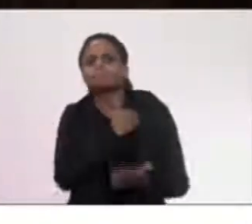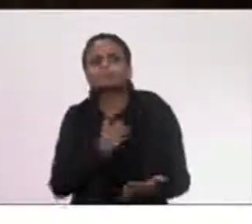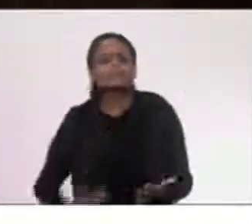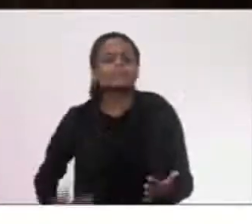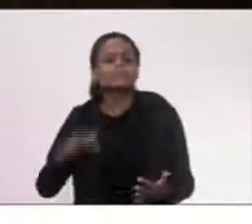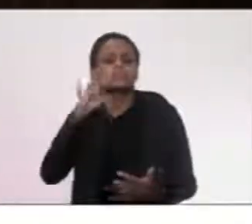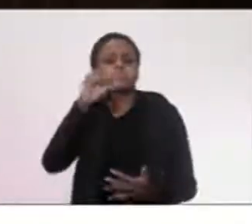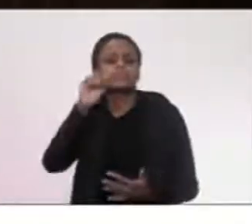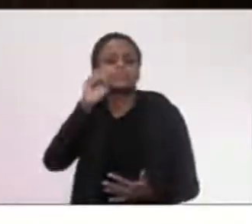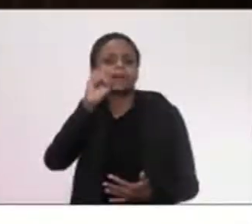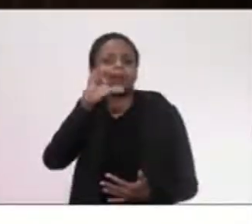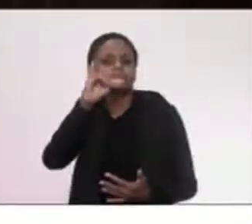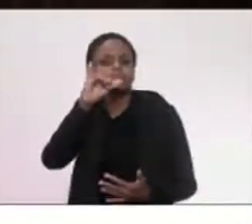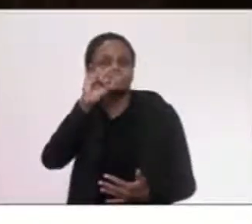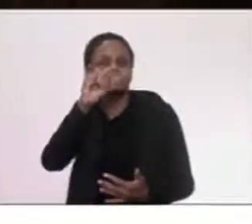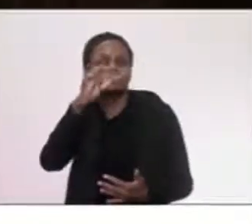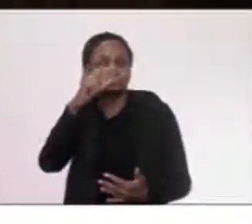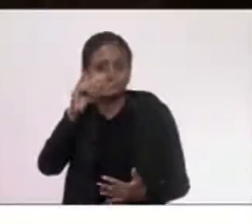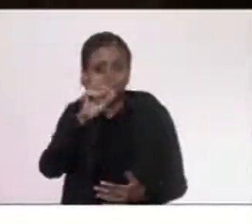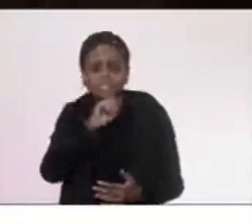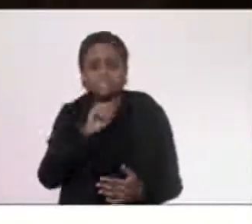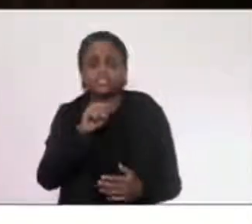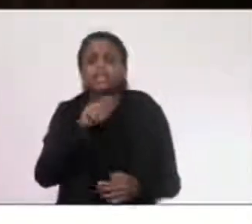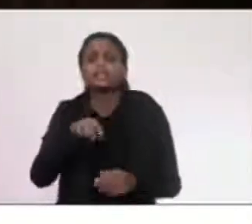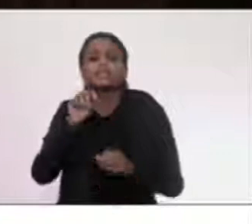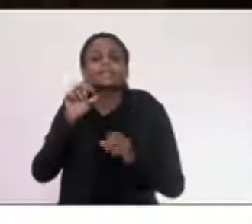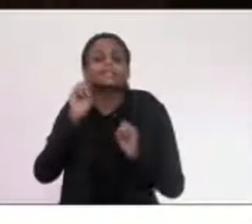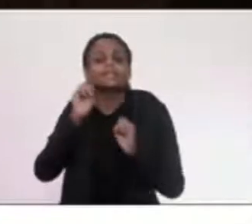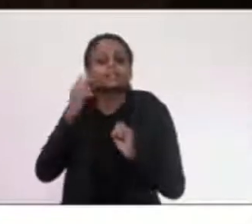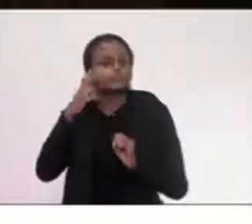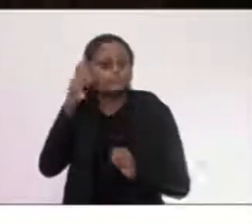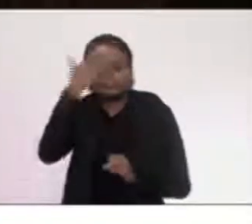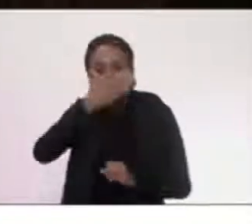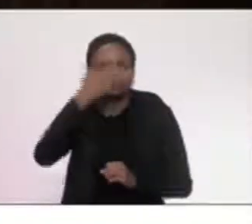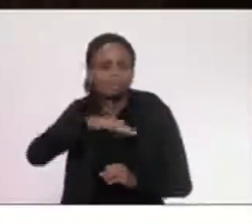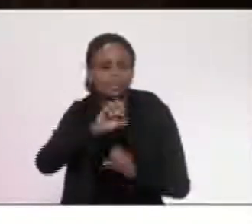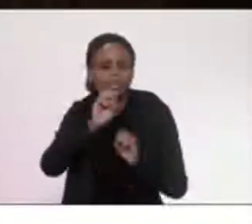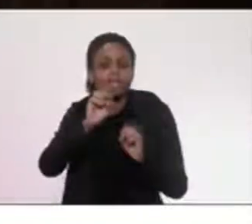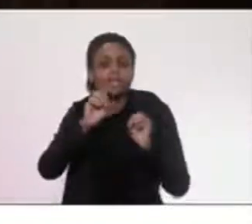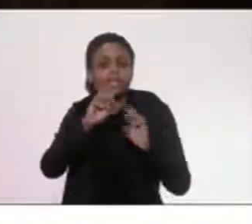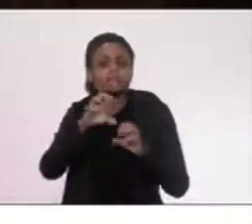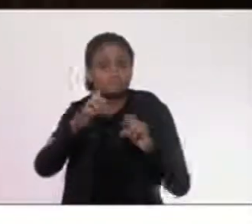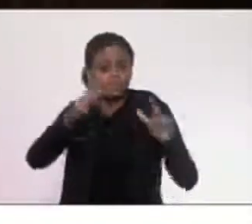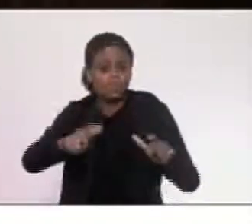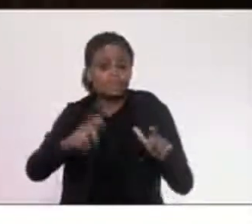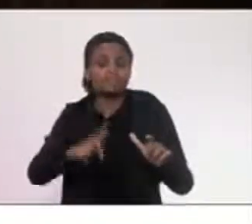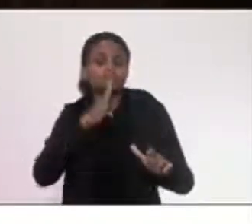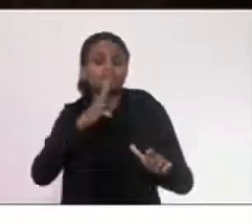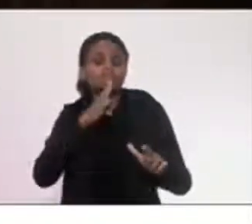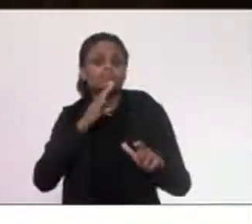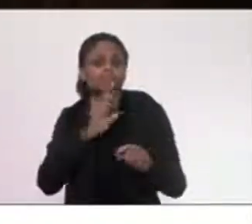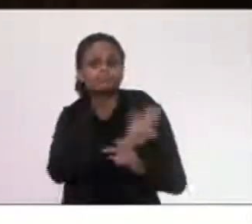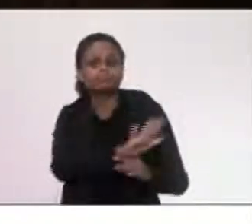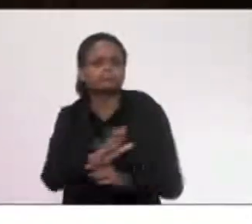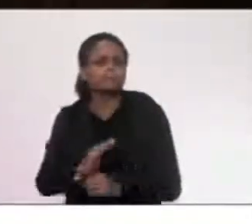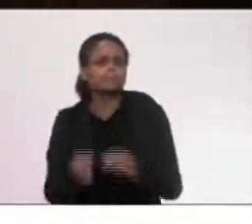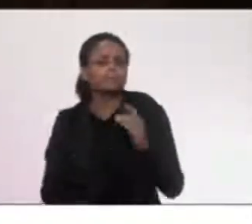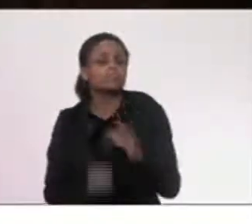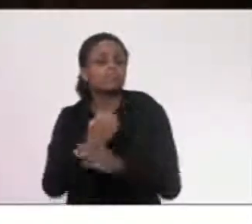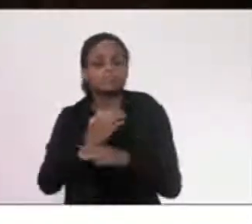que não veem a educação como lugar de conhecimento e produção de uma autonomia